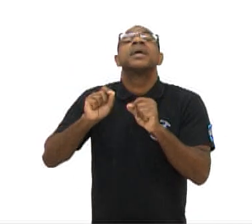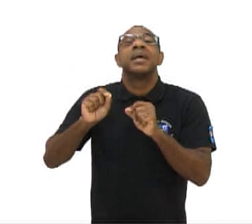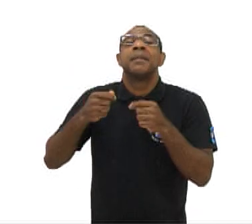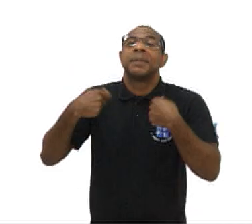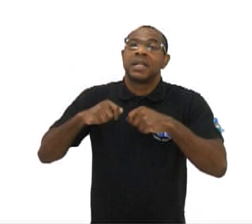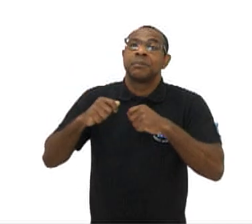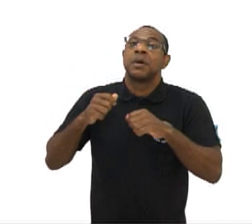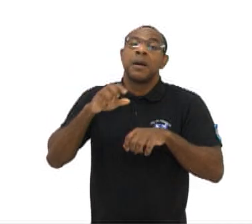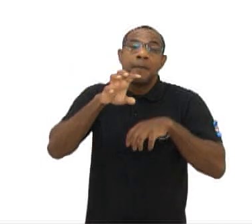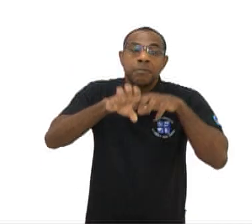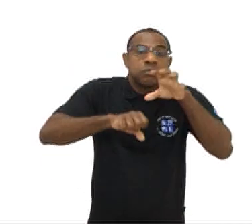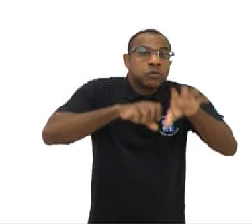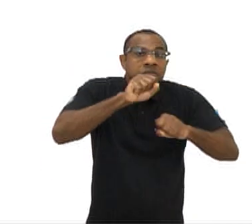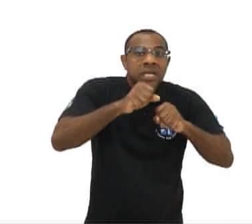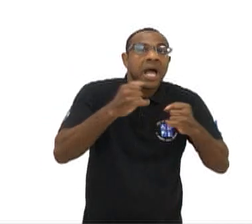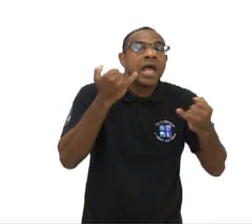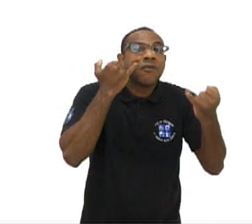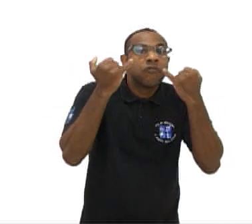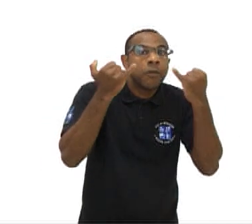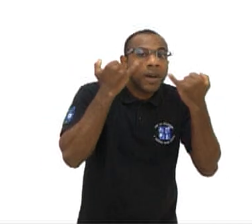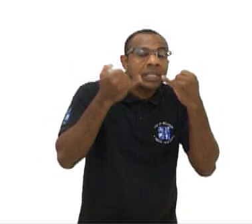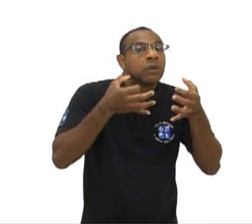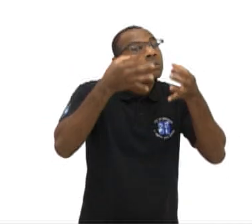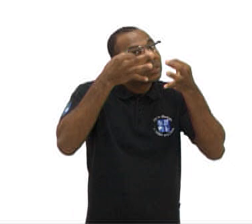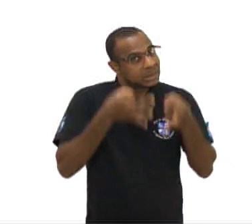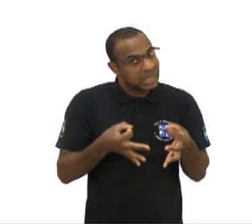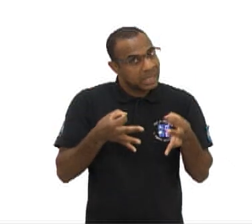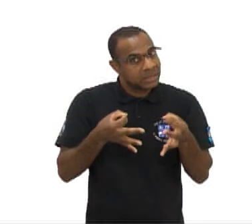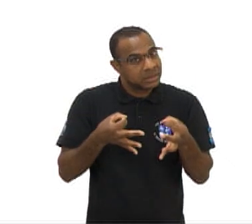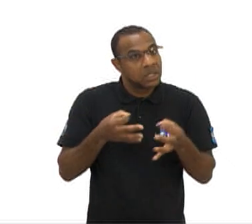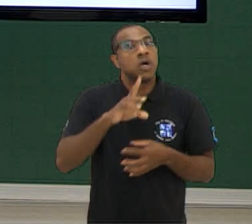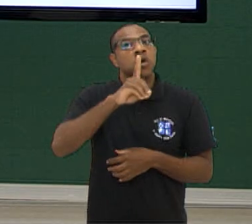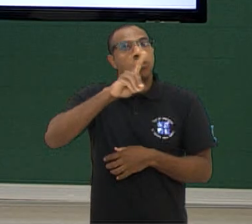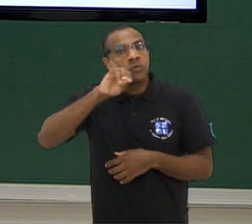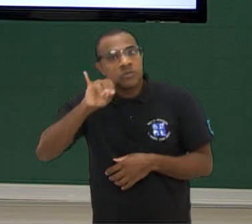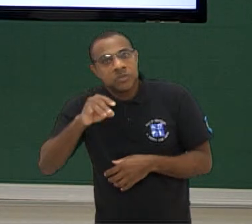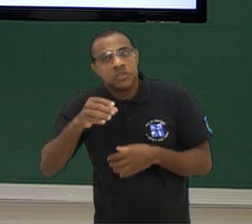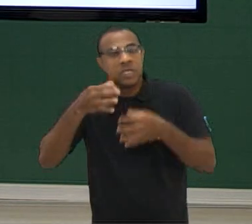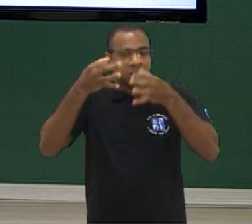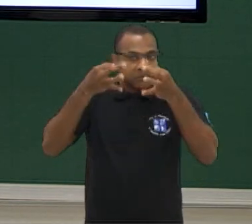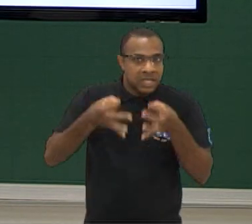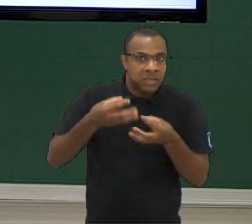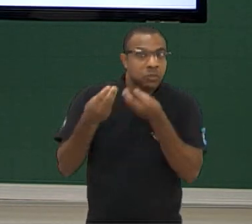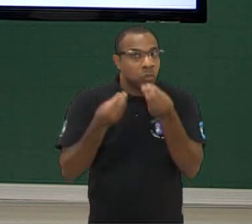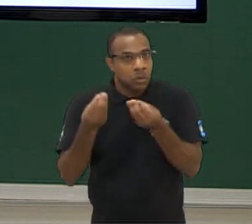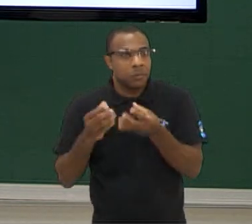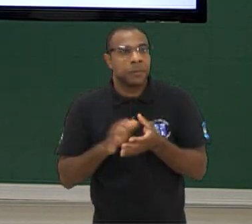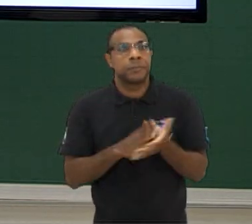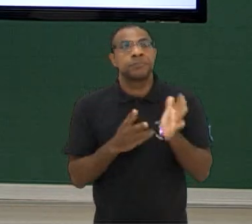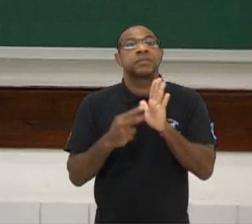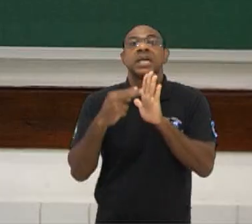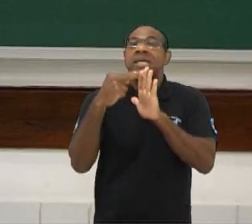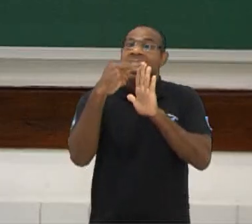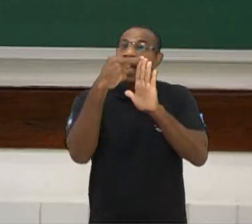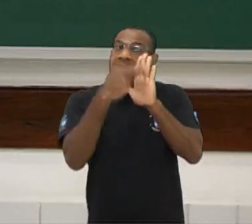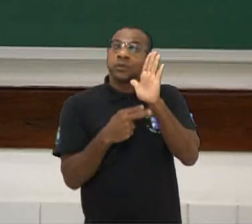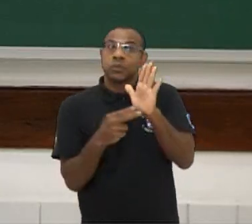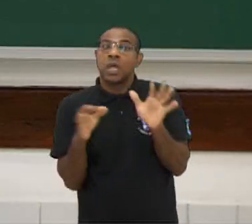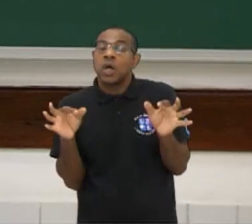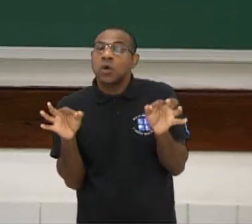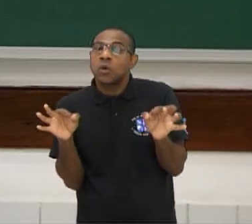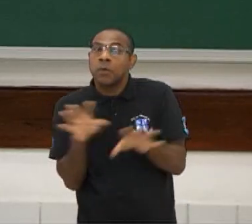mais informações a respeito e verificar a fonte de dados, isso é muito importante. E a leitura completa de uma notícia